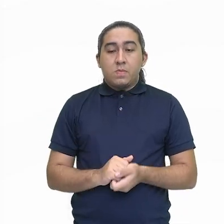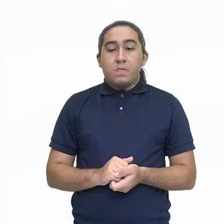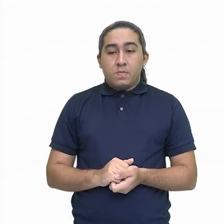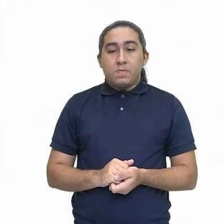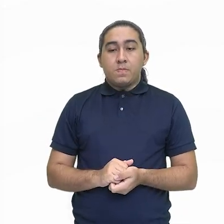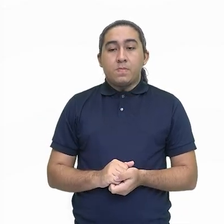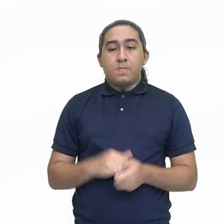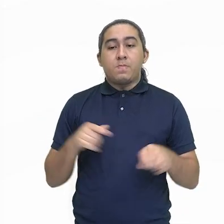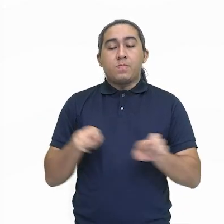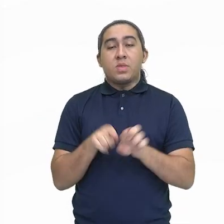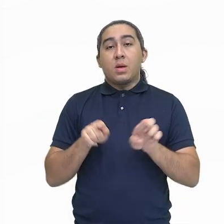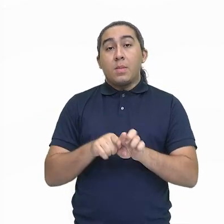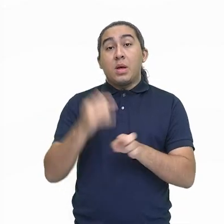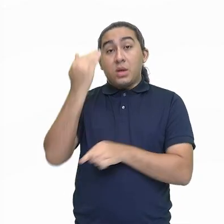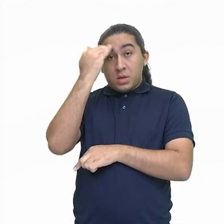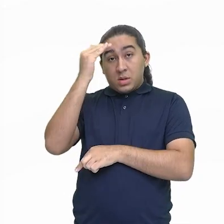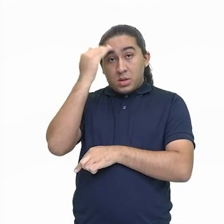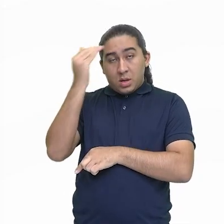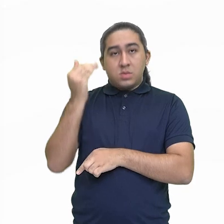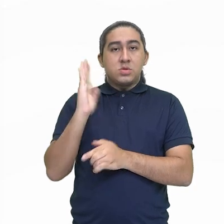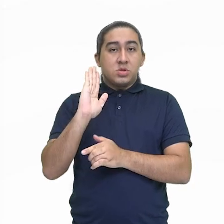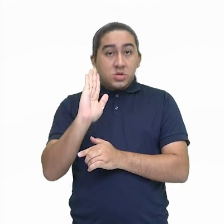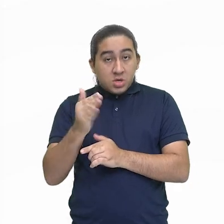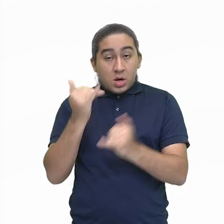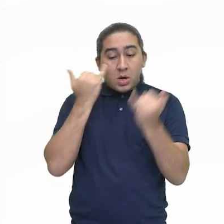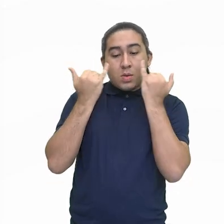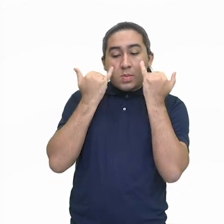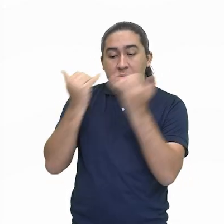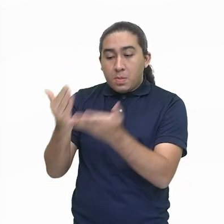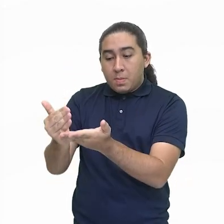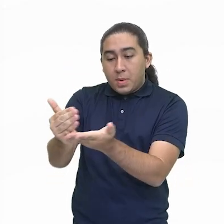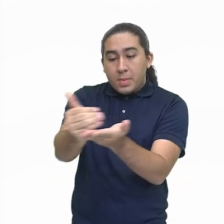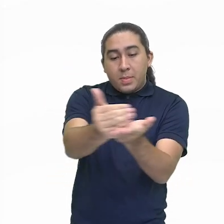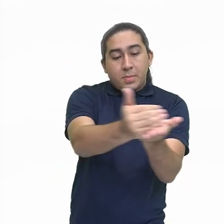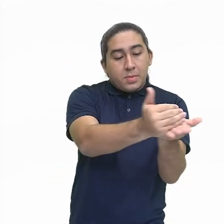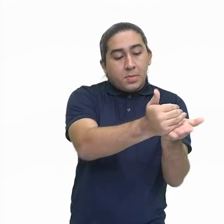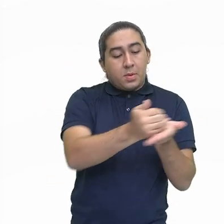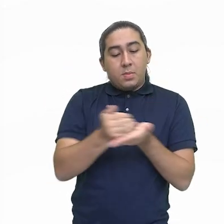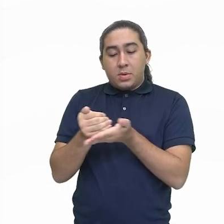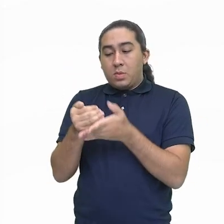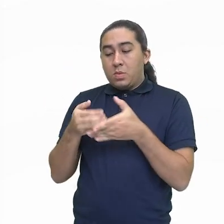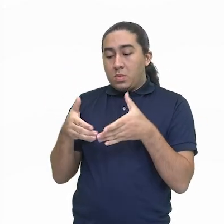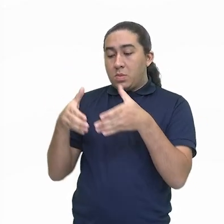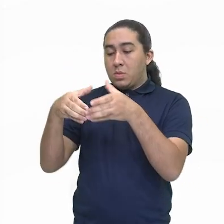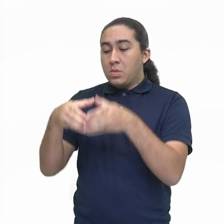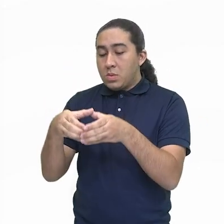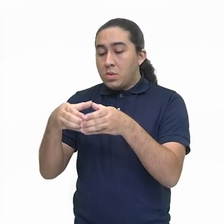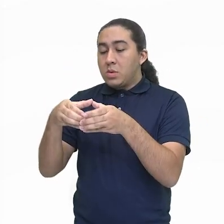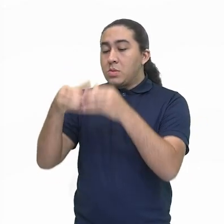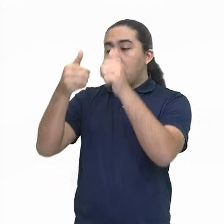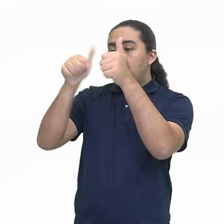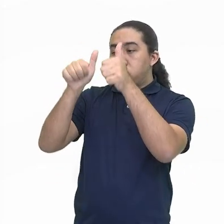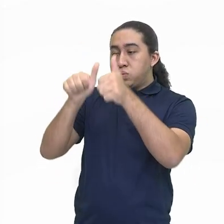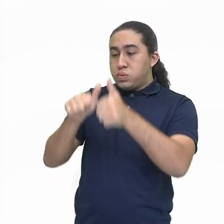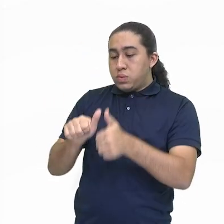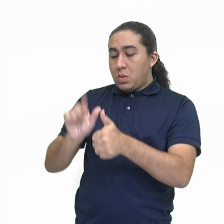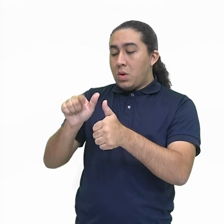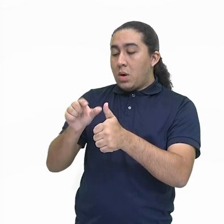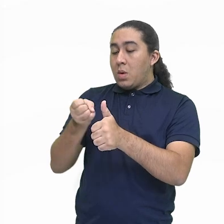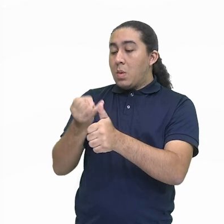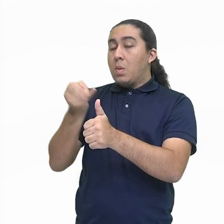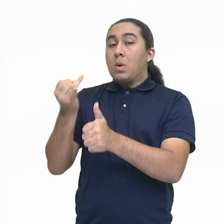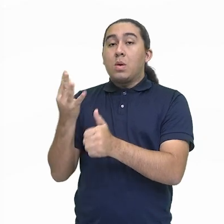partir dos dados relacionados aí que eles irão coletar, eles vão identificar a qualidade de vida